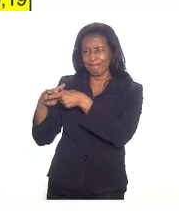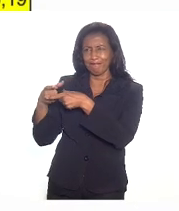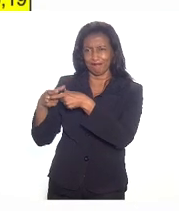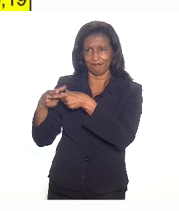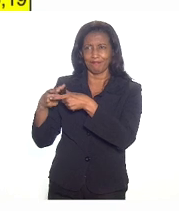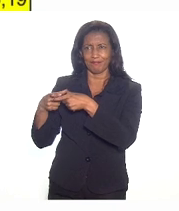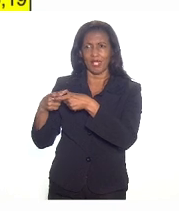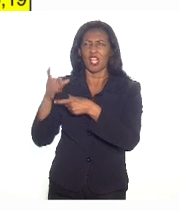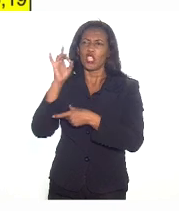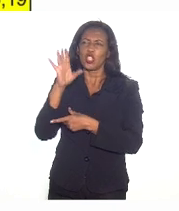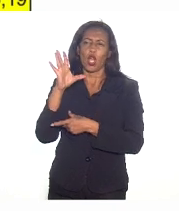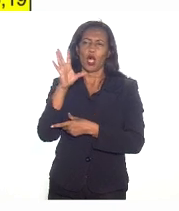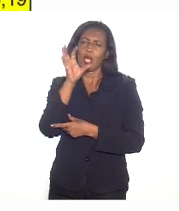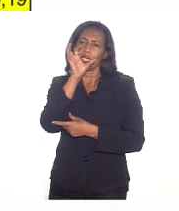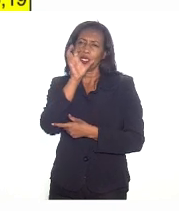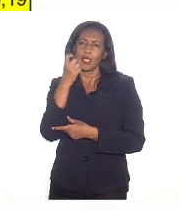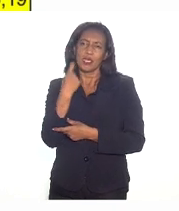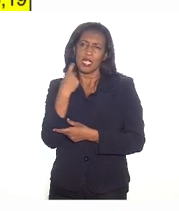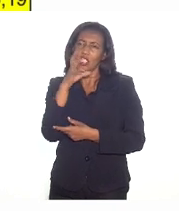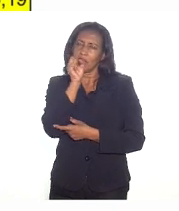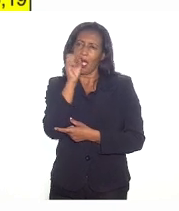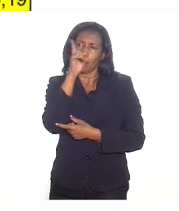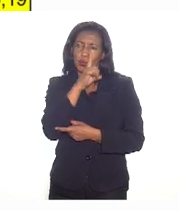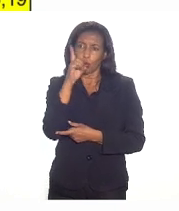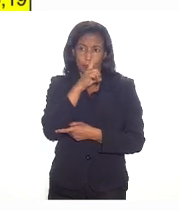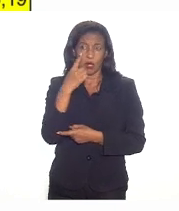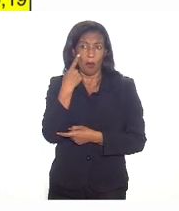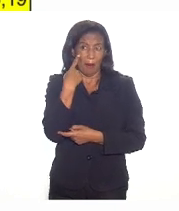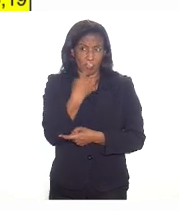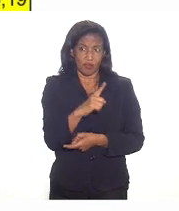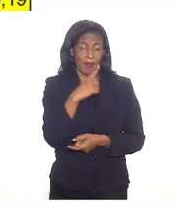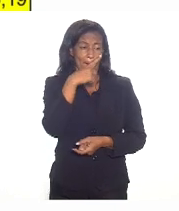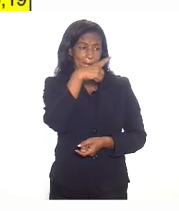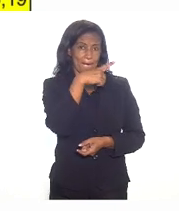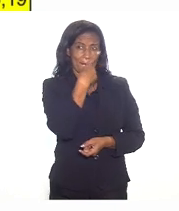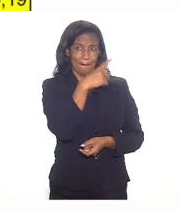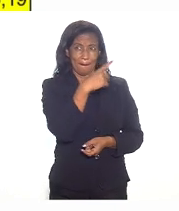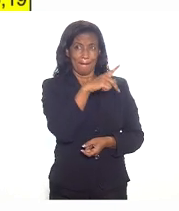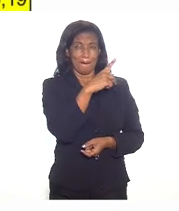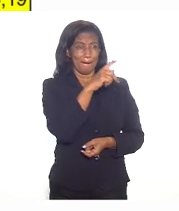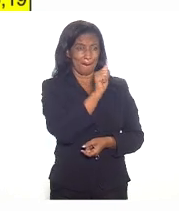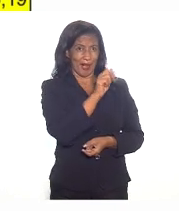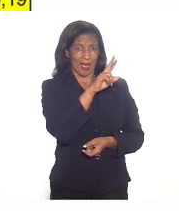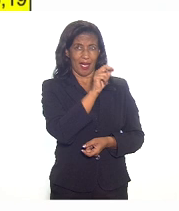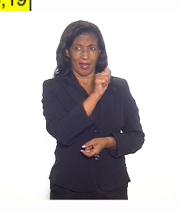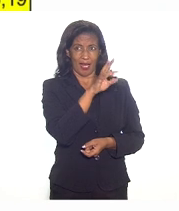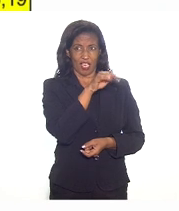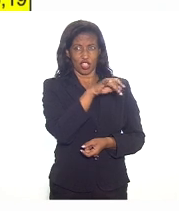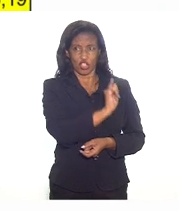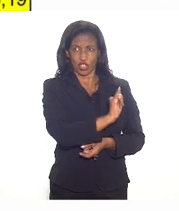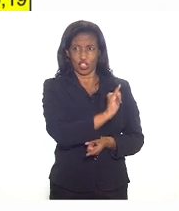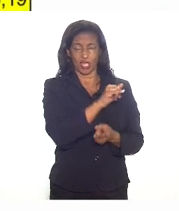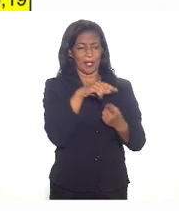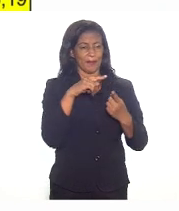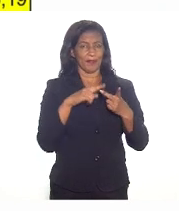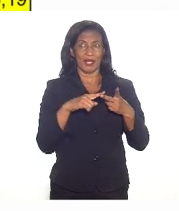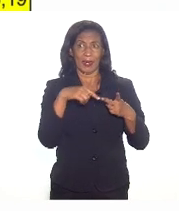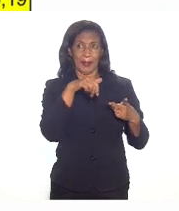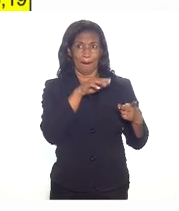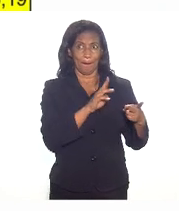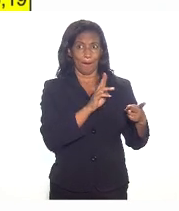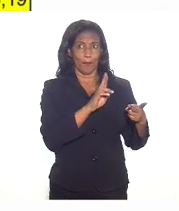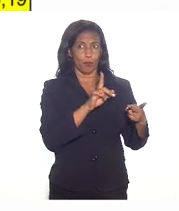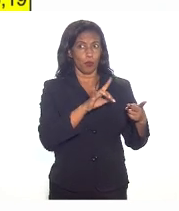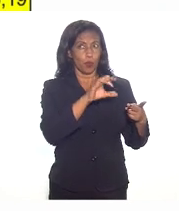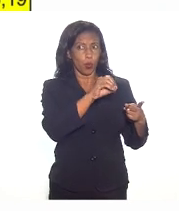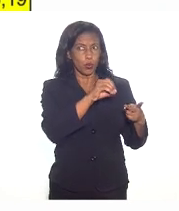final de semana. Mas a gente vê ali que Búzios e Paraty também tem muito. Mas se você tem, principalmente onde você tem